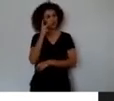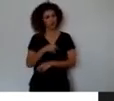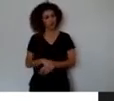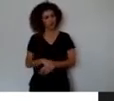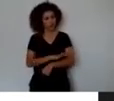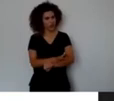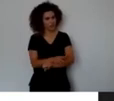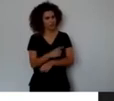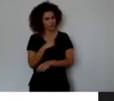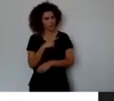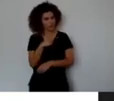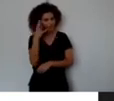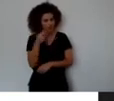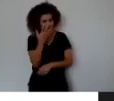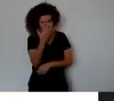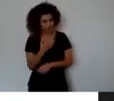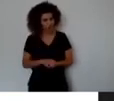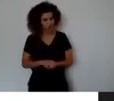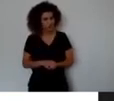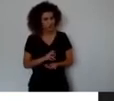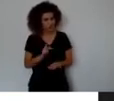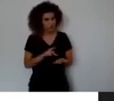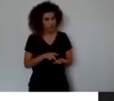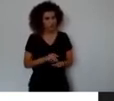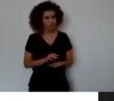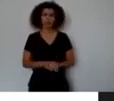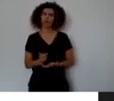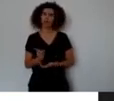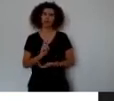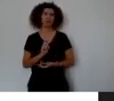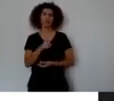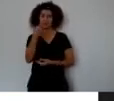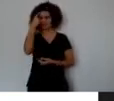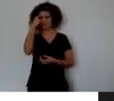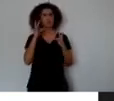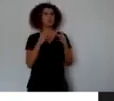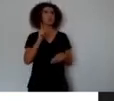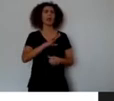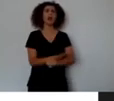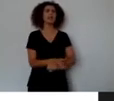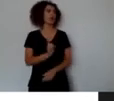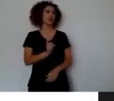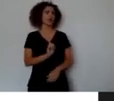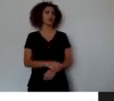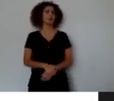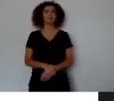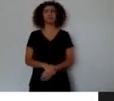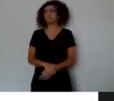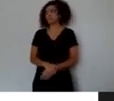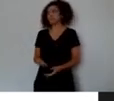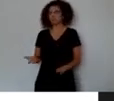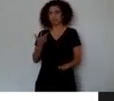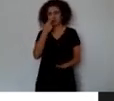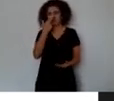racismo existe mesmo ainda? Você não acha que você não está ligando tudo ao racismo? Então, assim, a vivência dessa pessoa era desconsiderada.